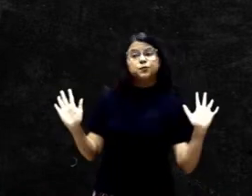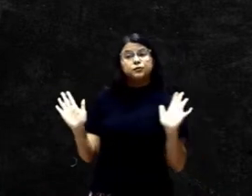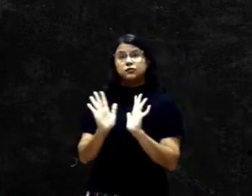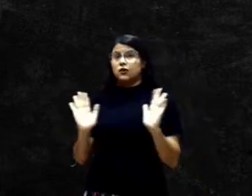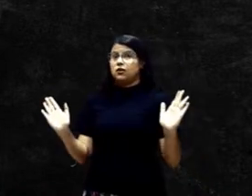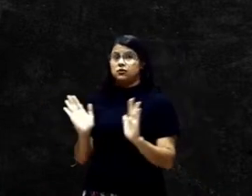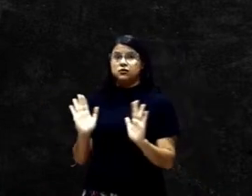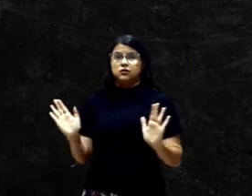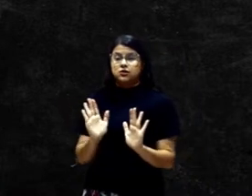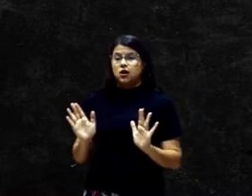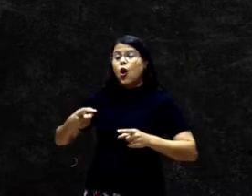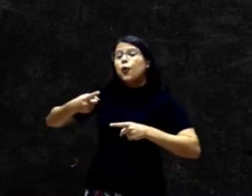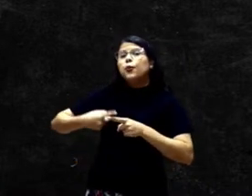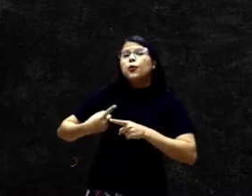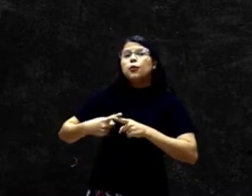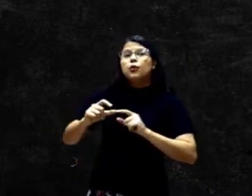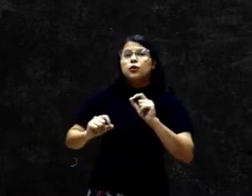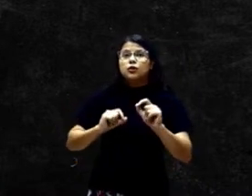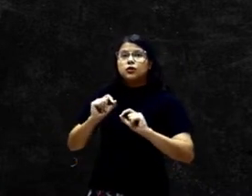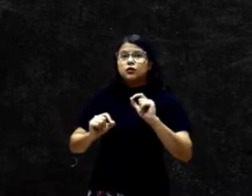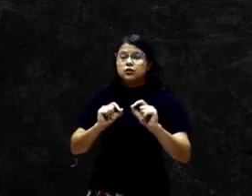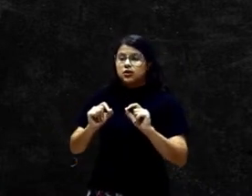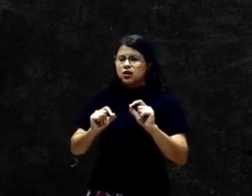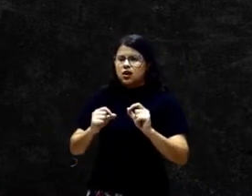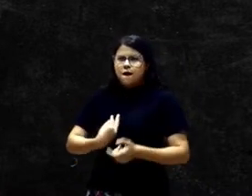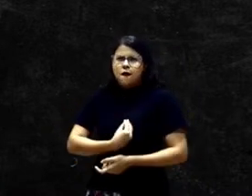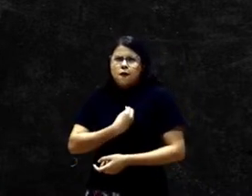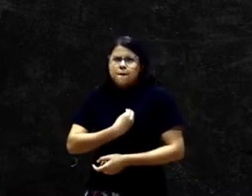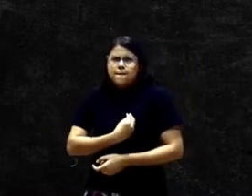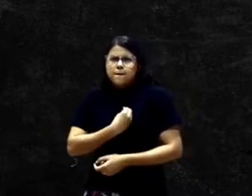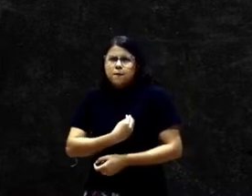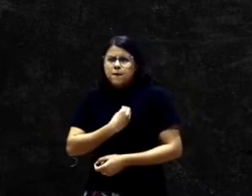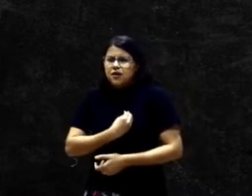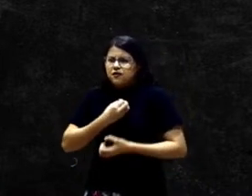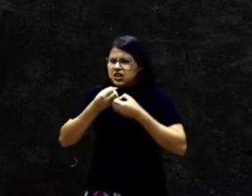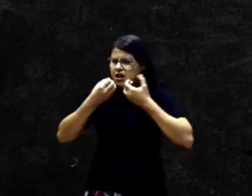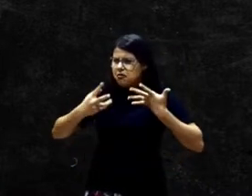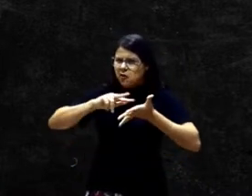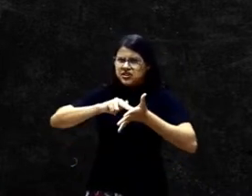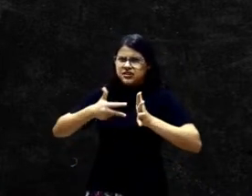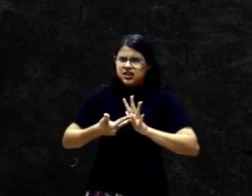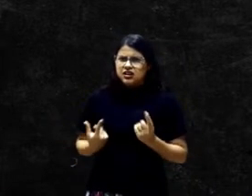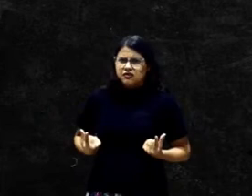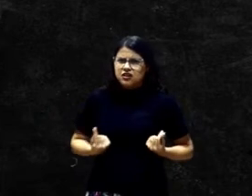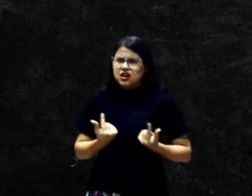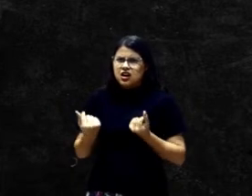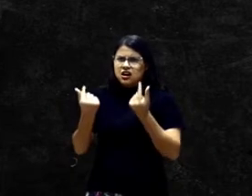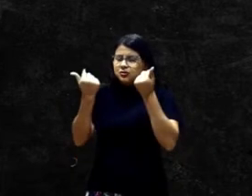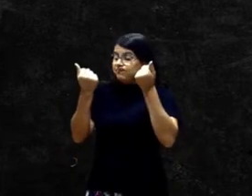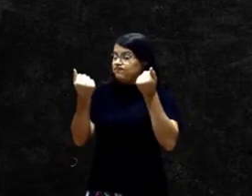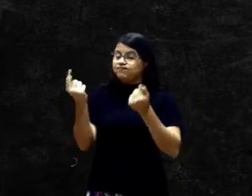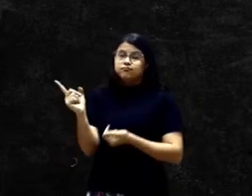porque a vida de uma pessoa, ela não consiste na abundância dos bens que ela tem.